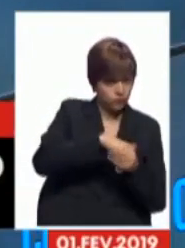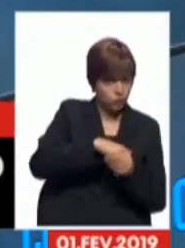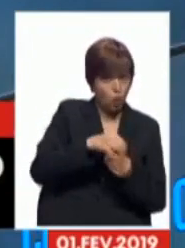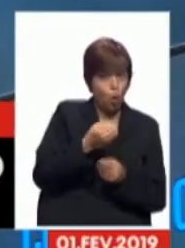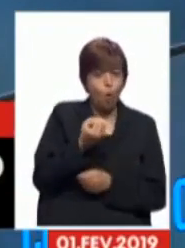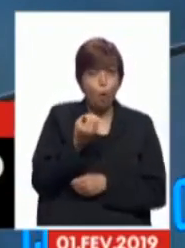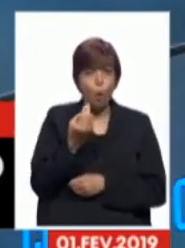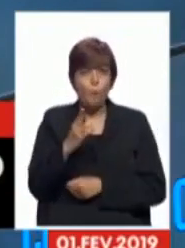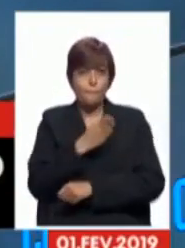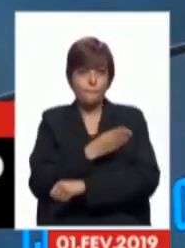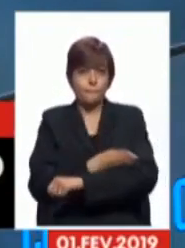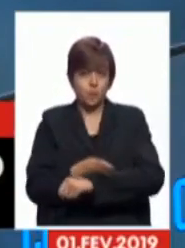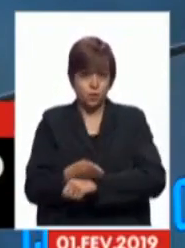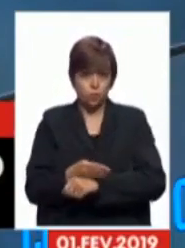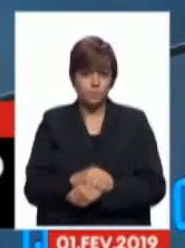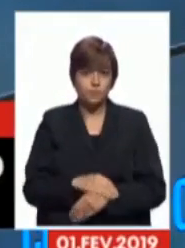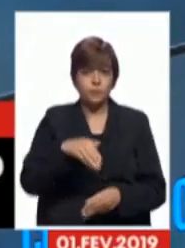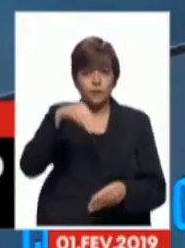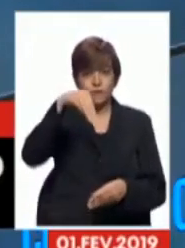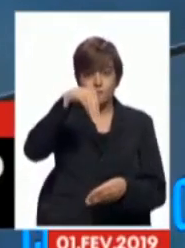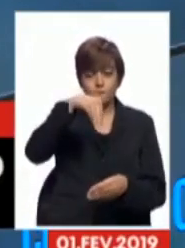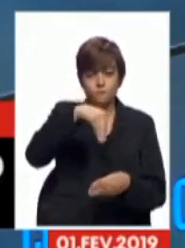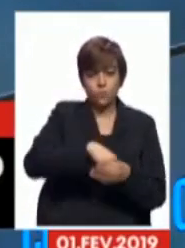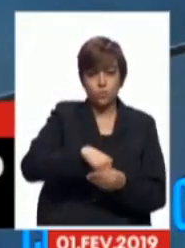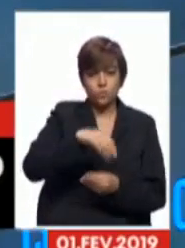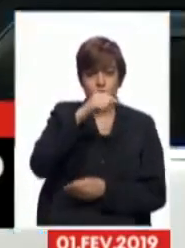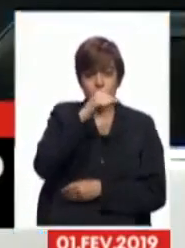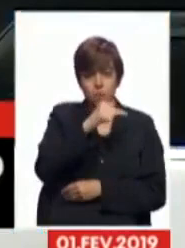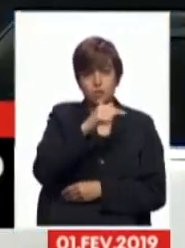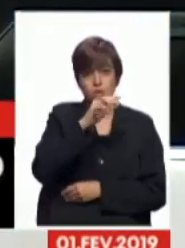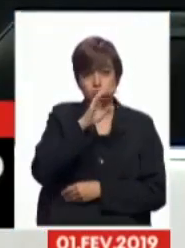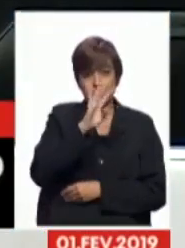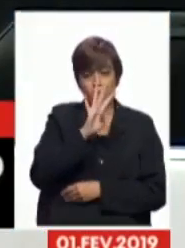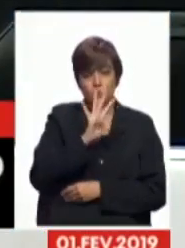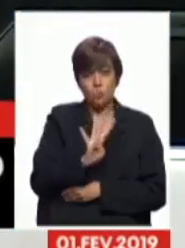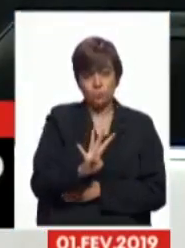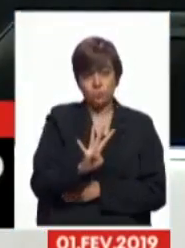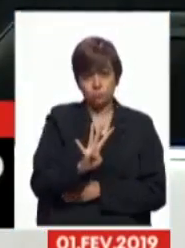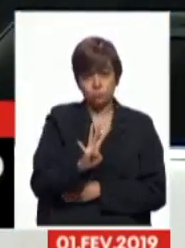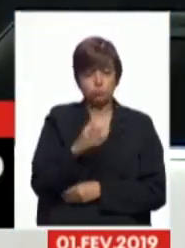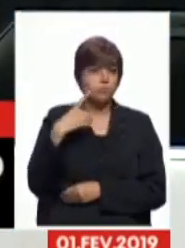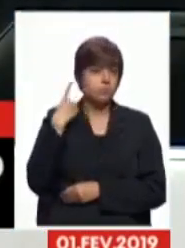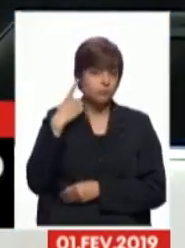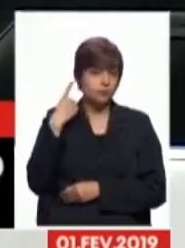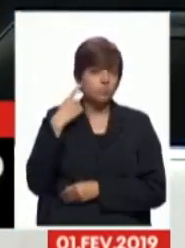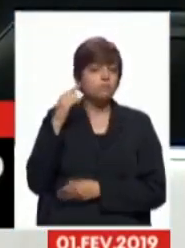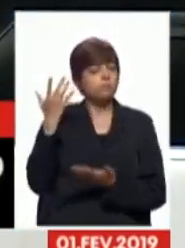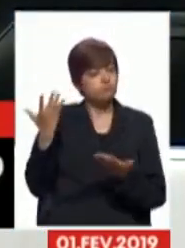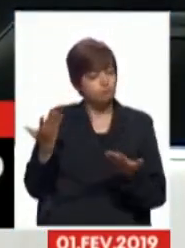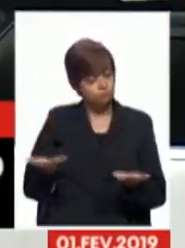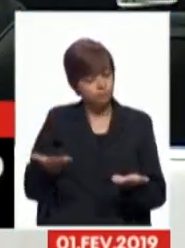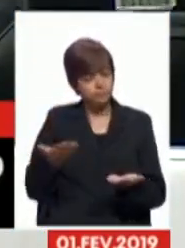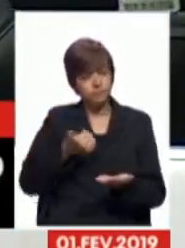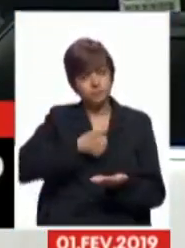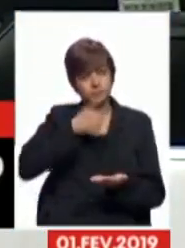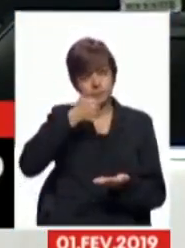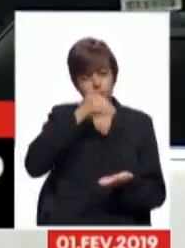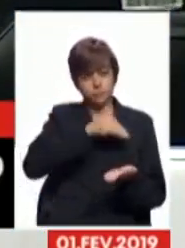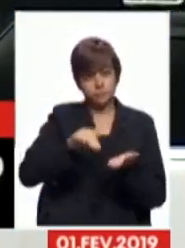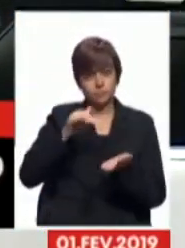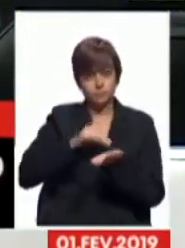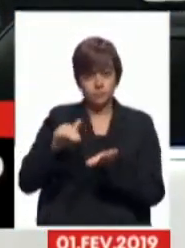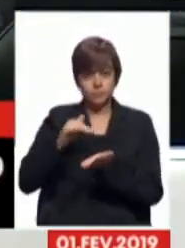sim 74 deputados. Portanto, está eleito para